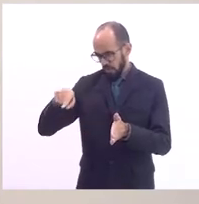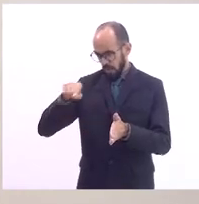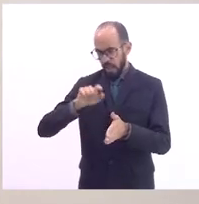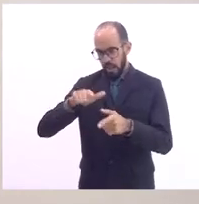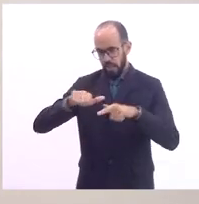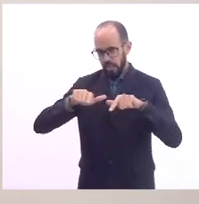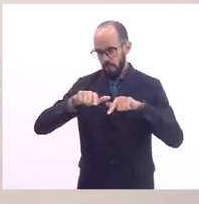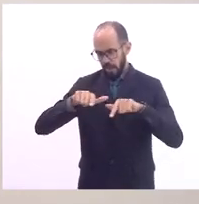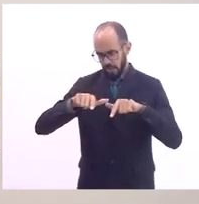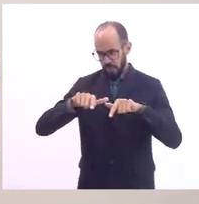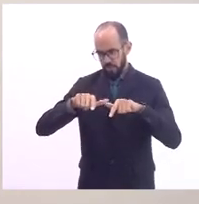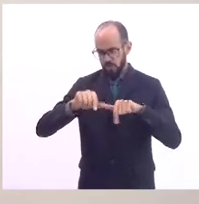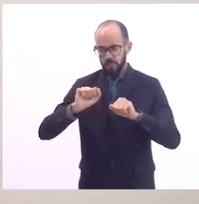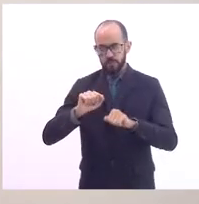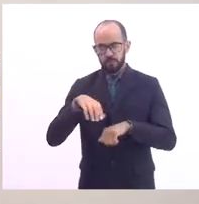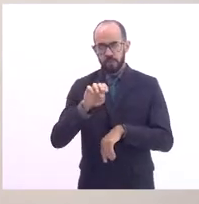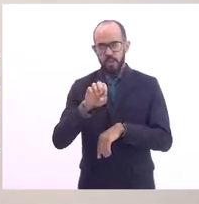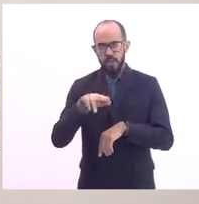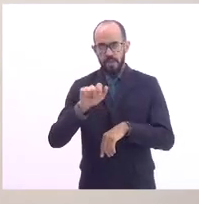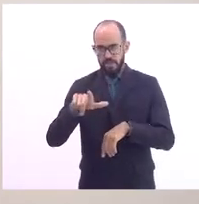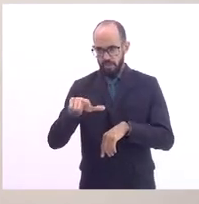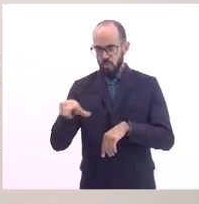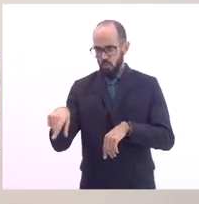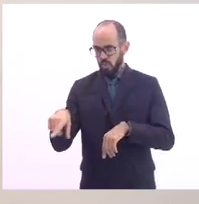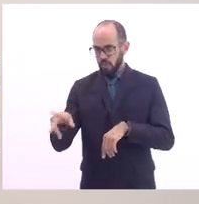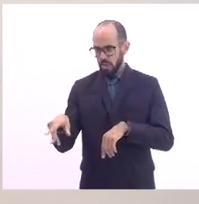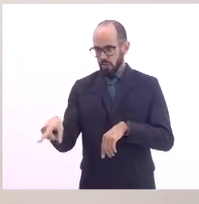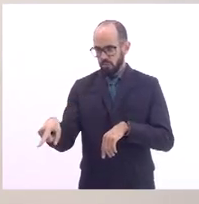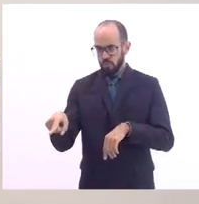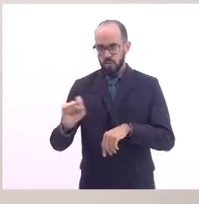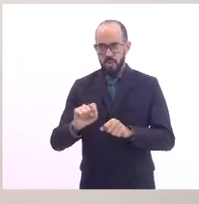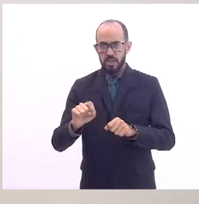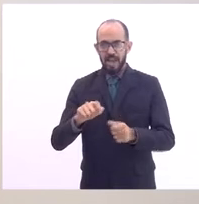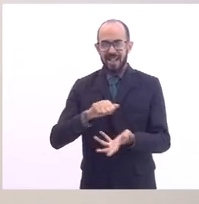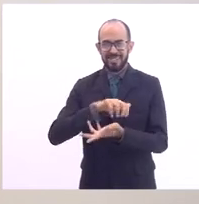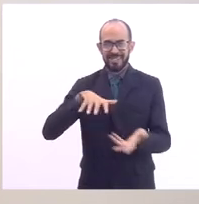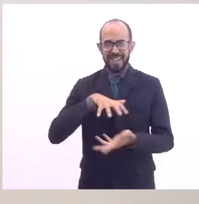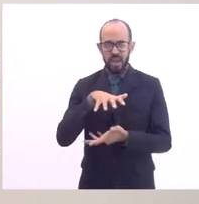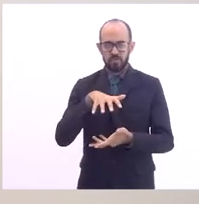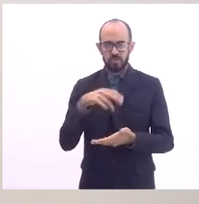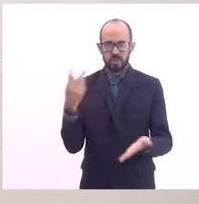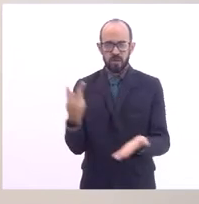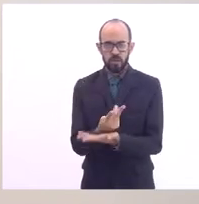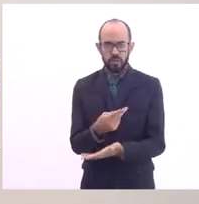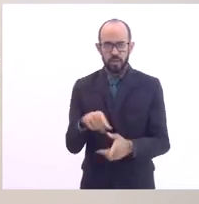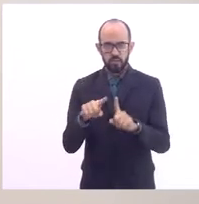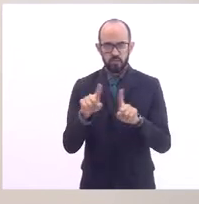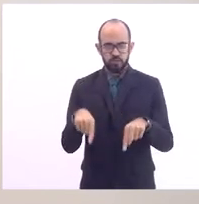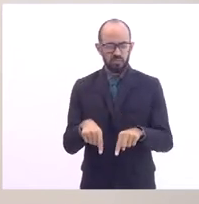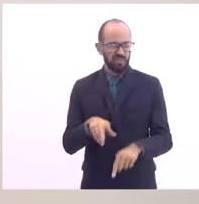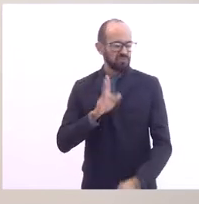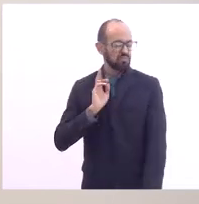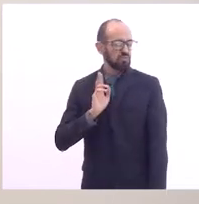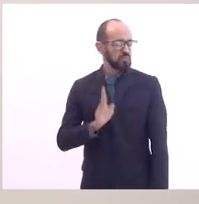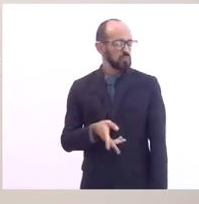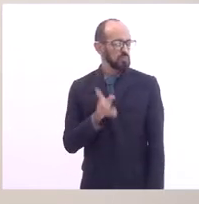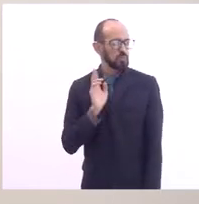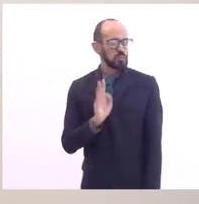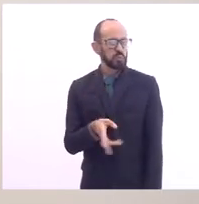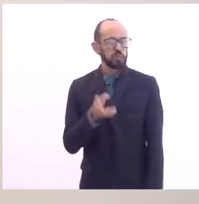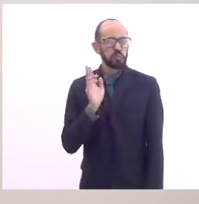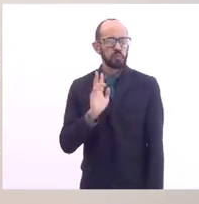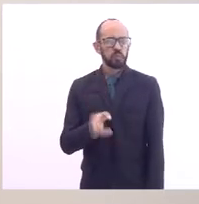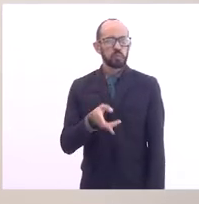entendeu? E as greves que acontecem por lá, entendeu? São constantes, de